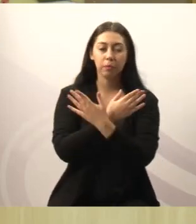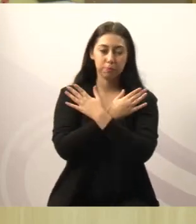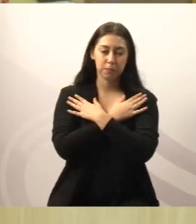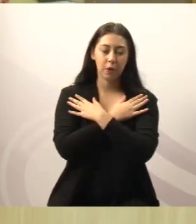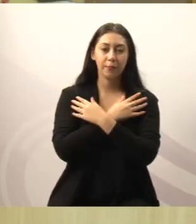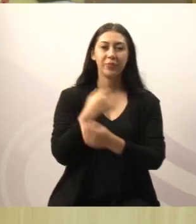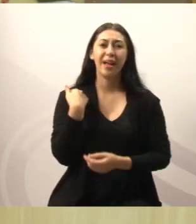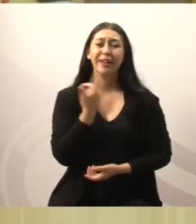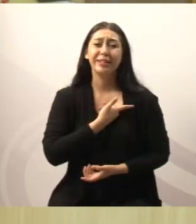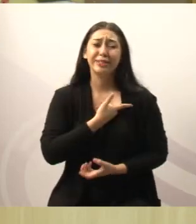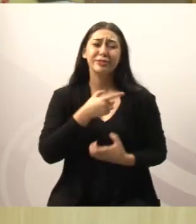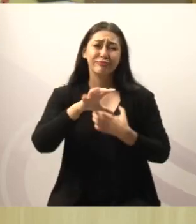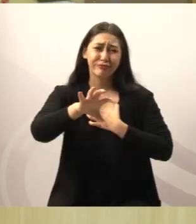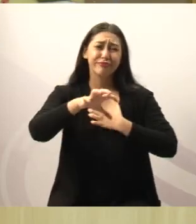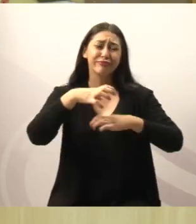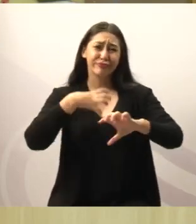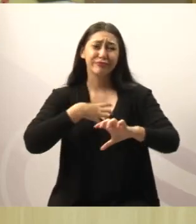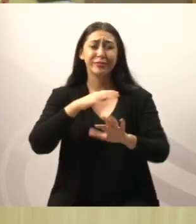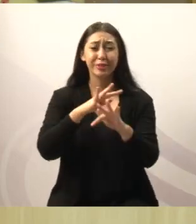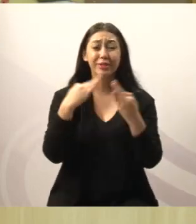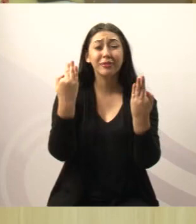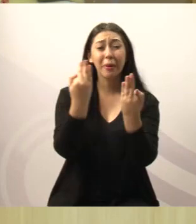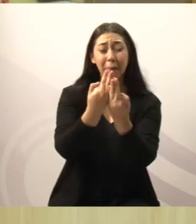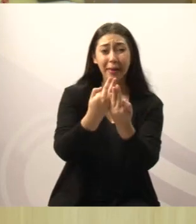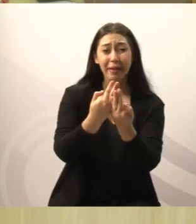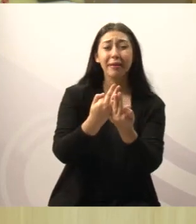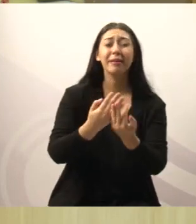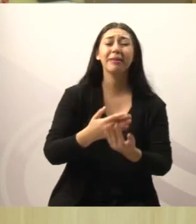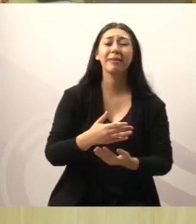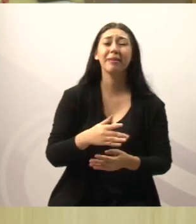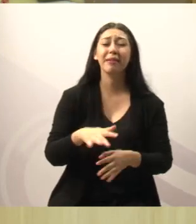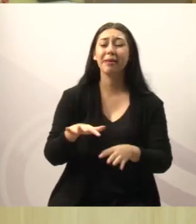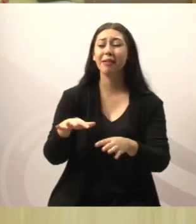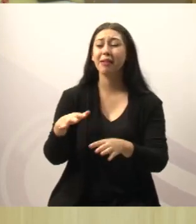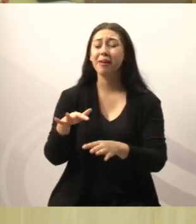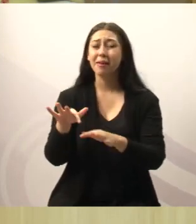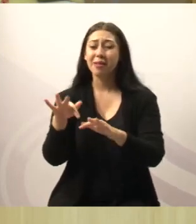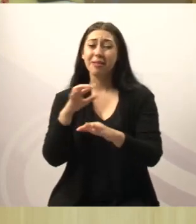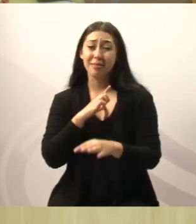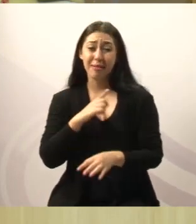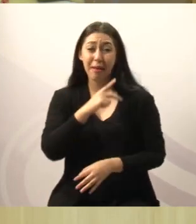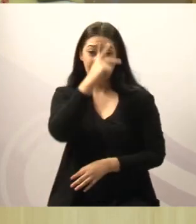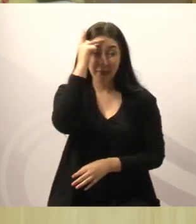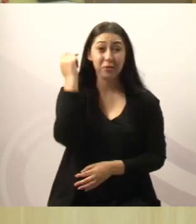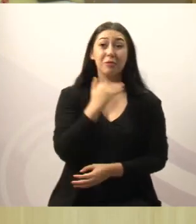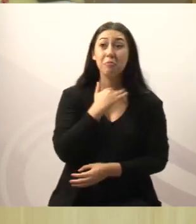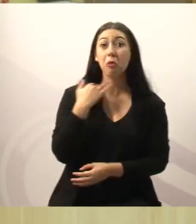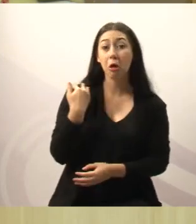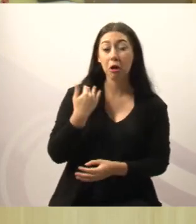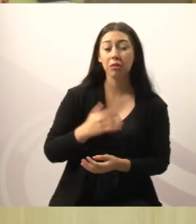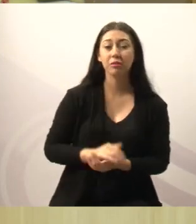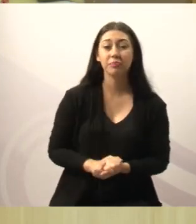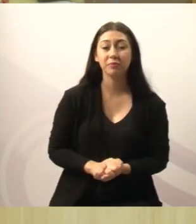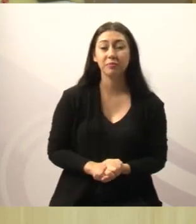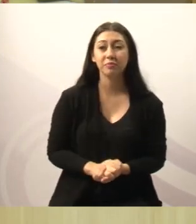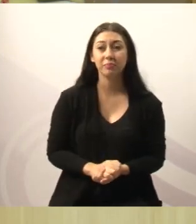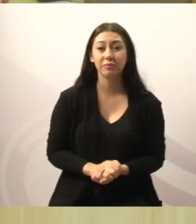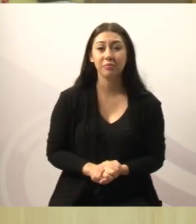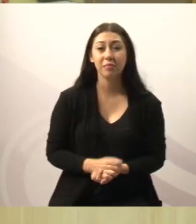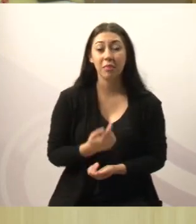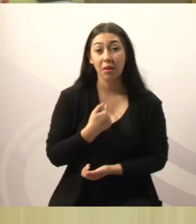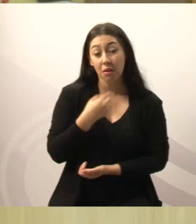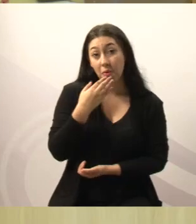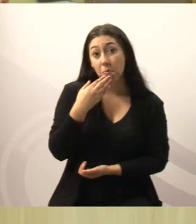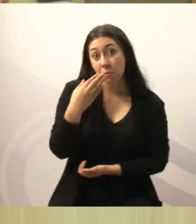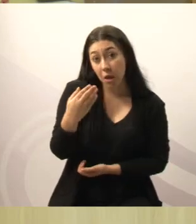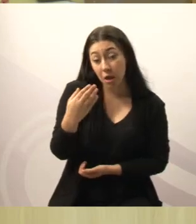famílias dos que perderam seus entes queridos acometidos por essa grave doença. Peço, então, às